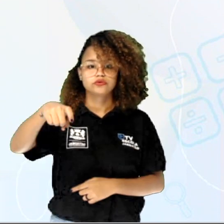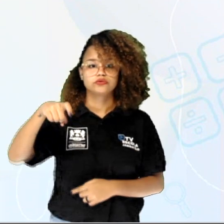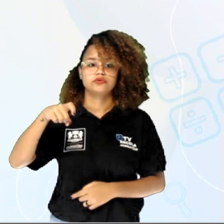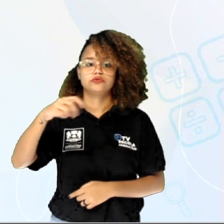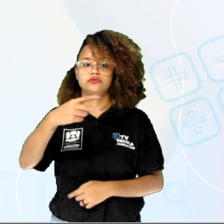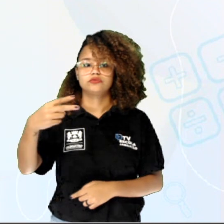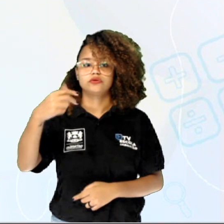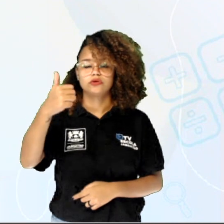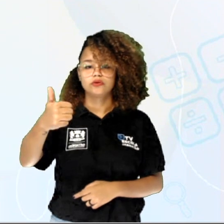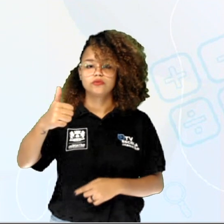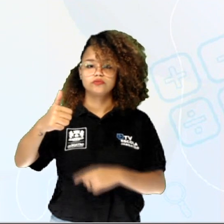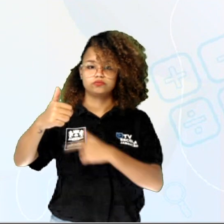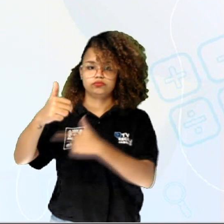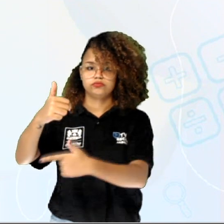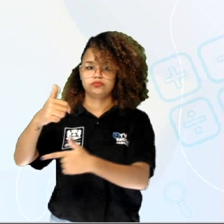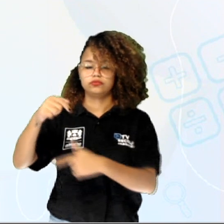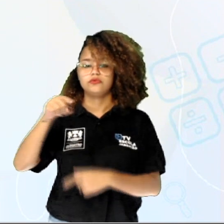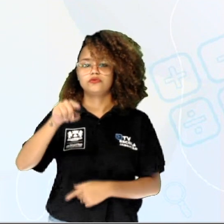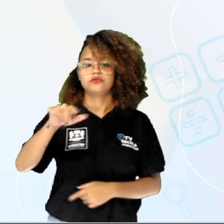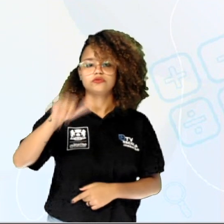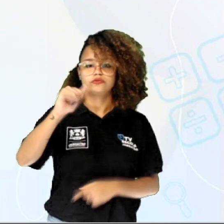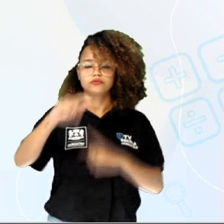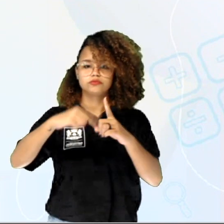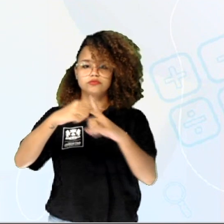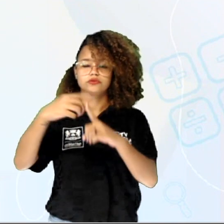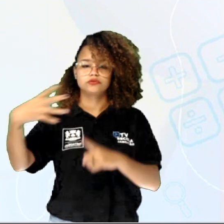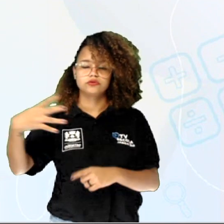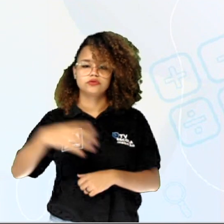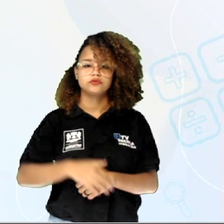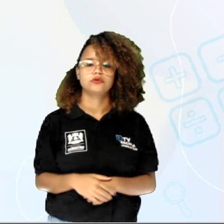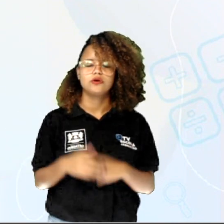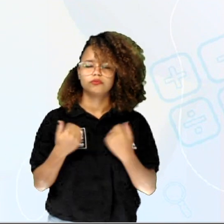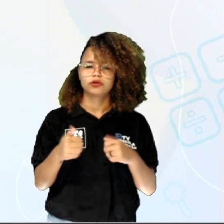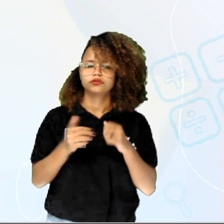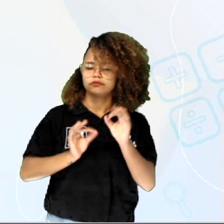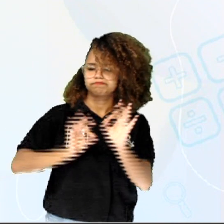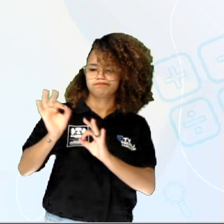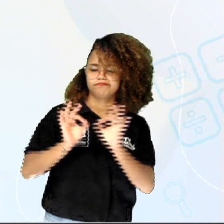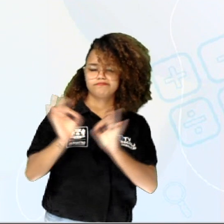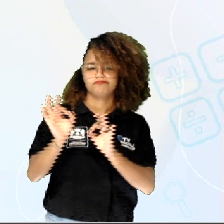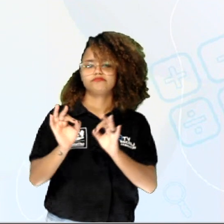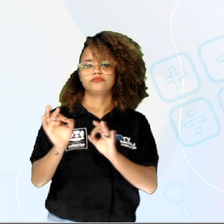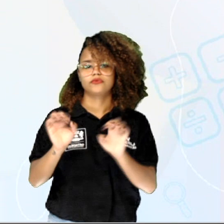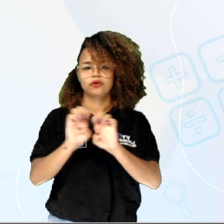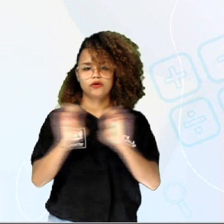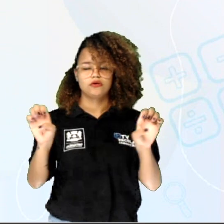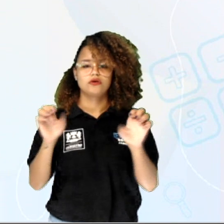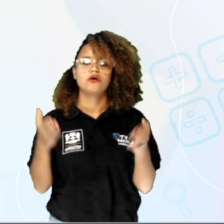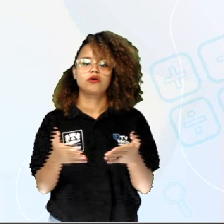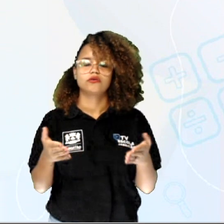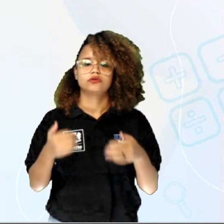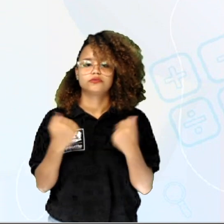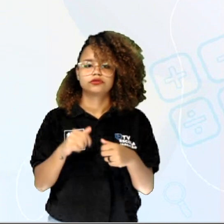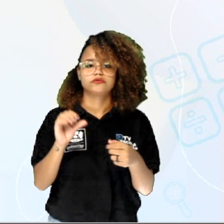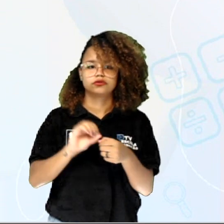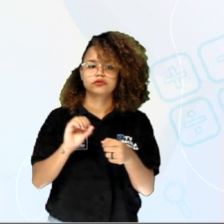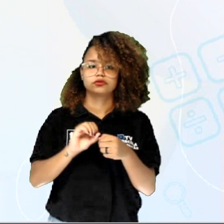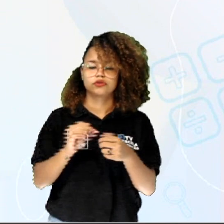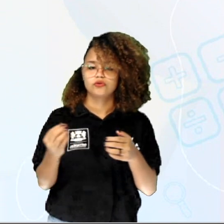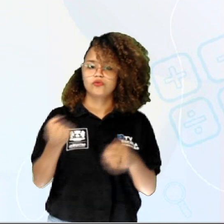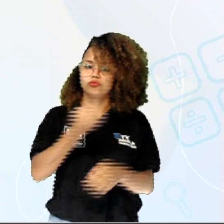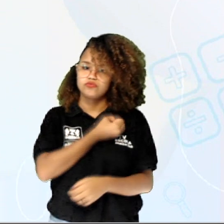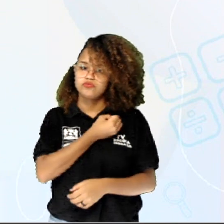4 unidades. Então a metade é 1/2. Então vai ser 1/2 de Y mais 4, já que excede em 4 unidades. E aí a gente